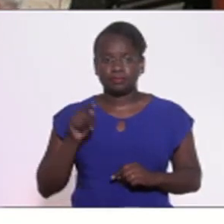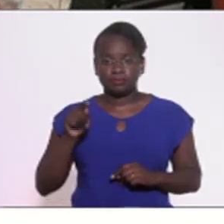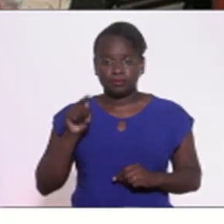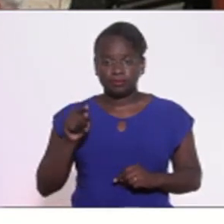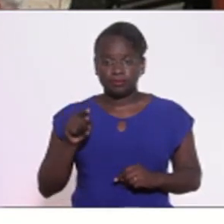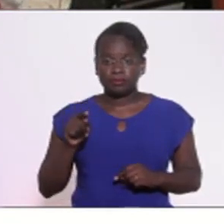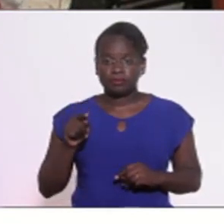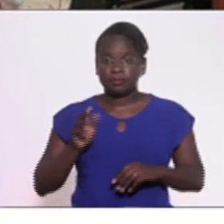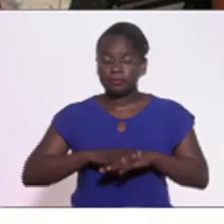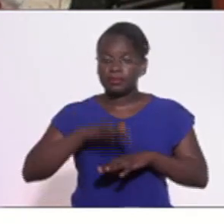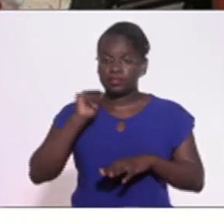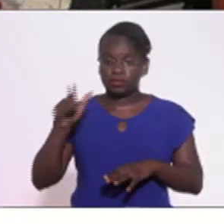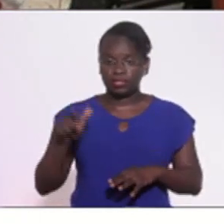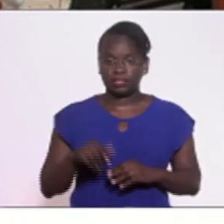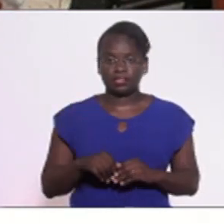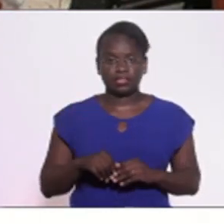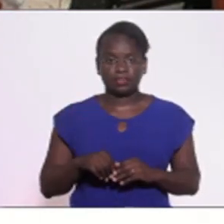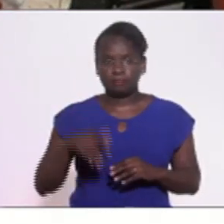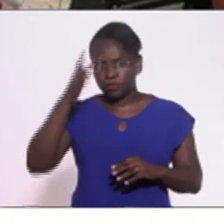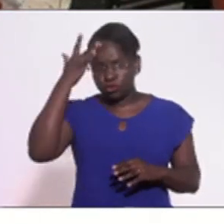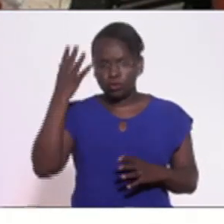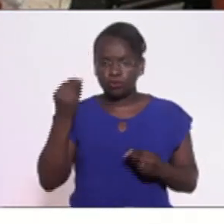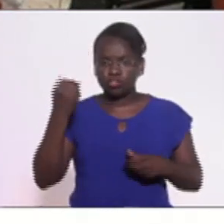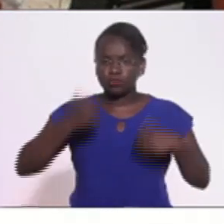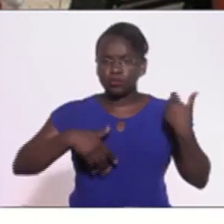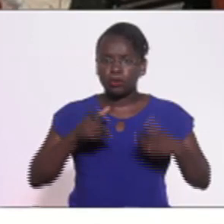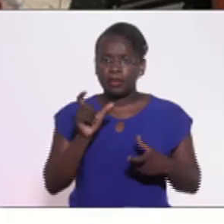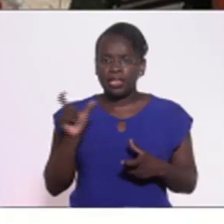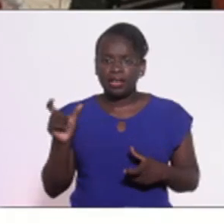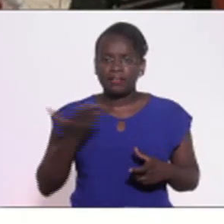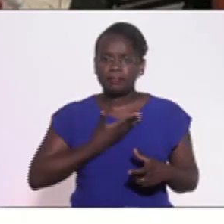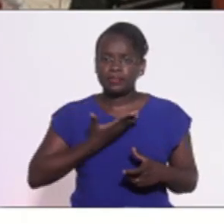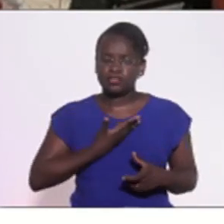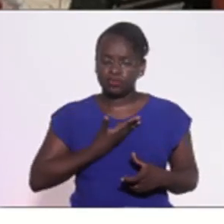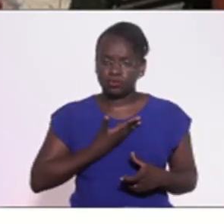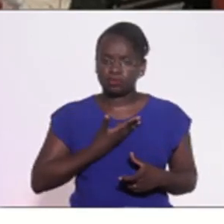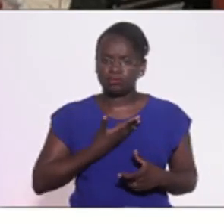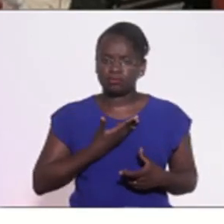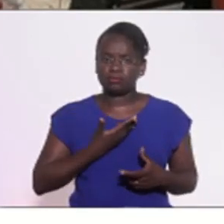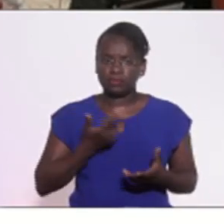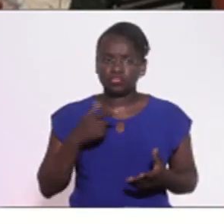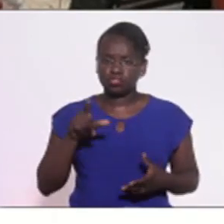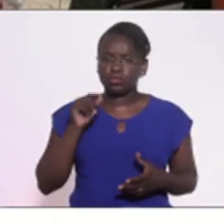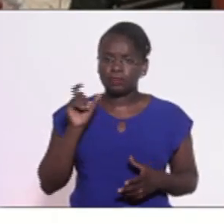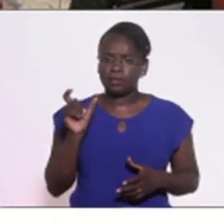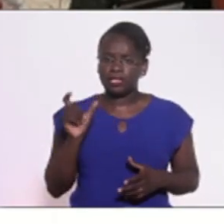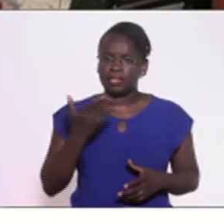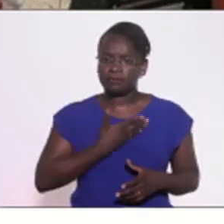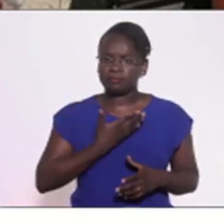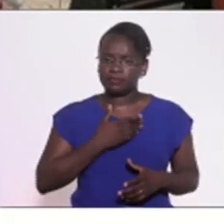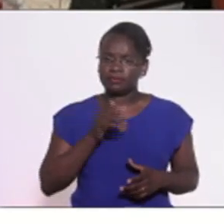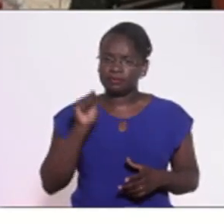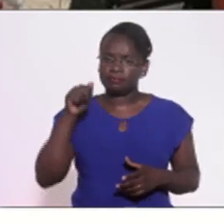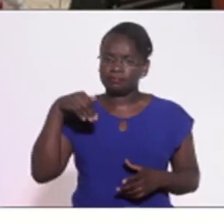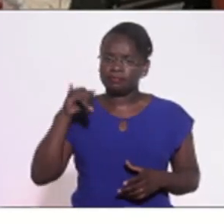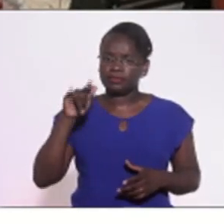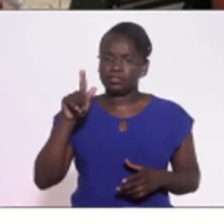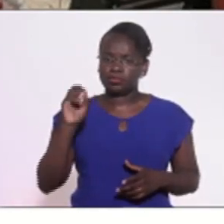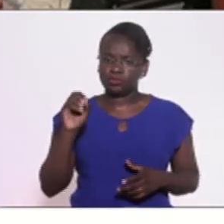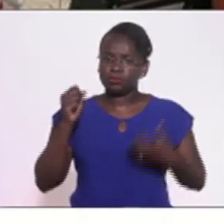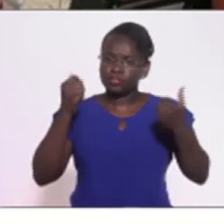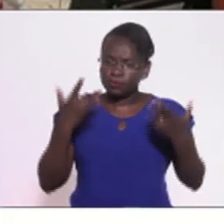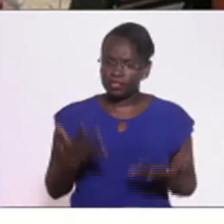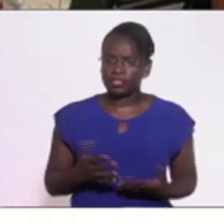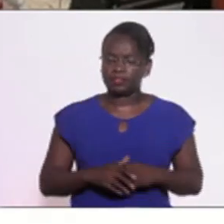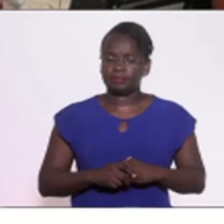Você é muito mais do que isso. Muita gente mencionou a palavra amigo, e eu escolhi exatamente essa palavra para falar um pouco